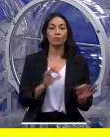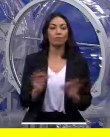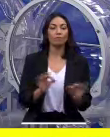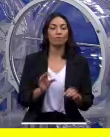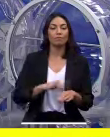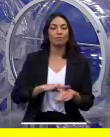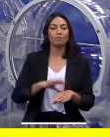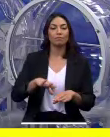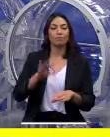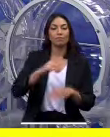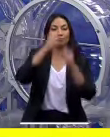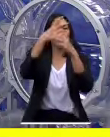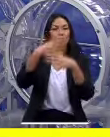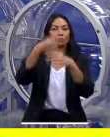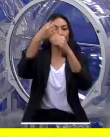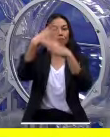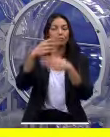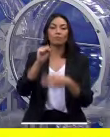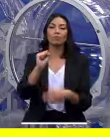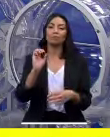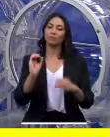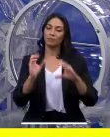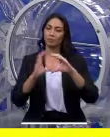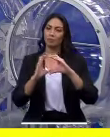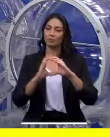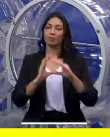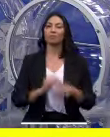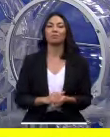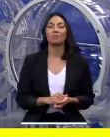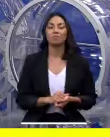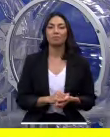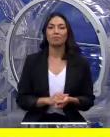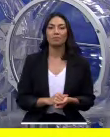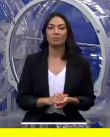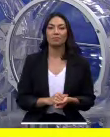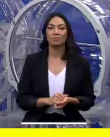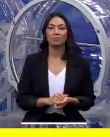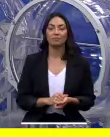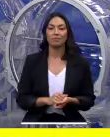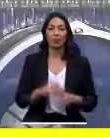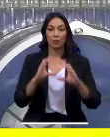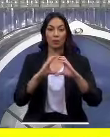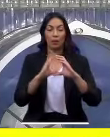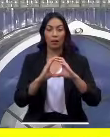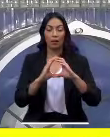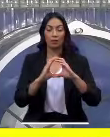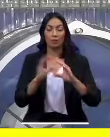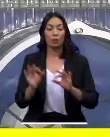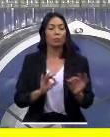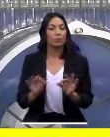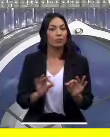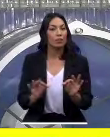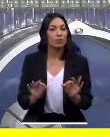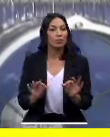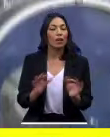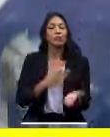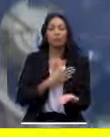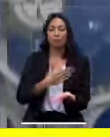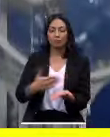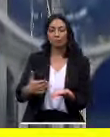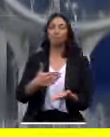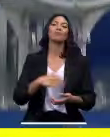preparado para o sorteio com suporte carregado com 80 bolas. Então vamos ao sorteio. Bolas posicionadas.